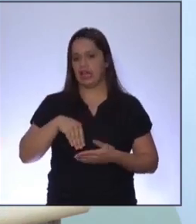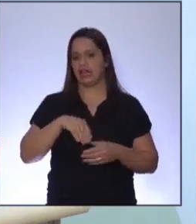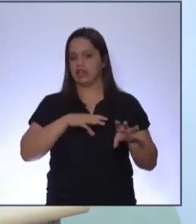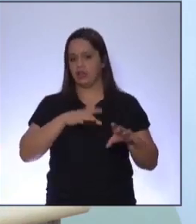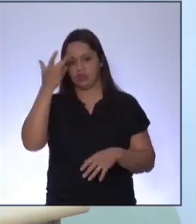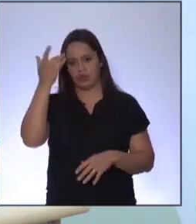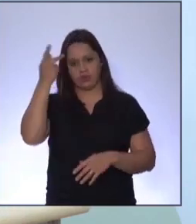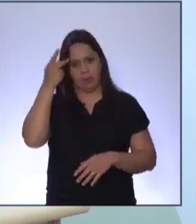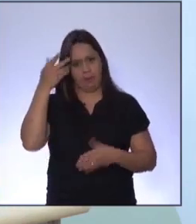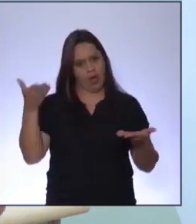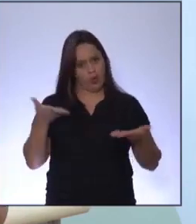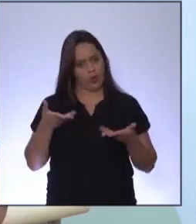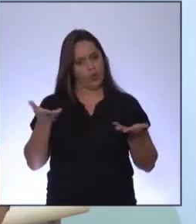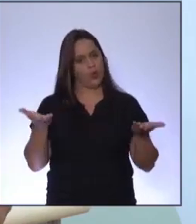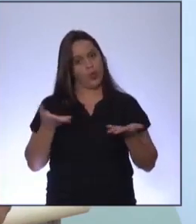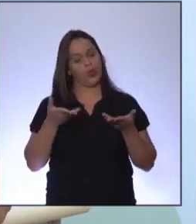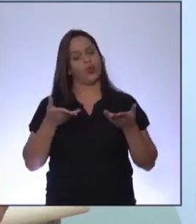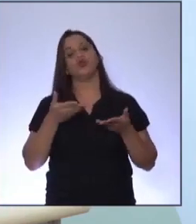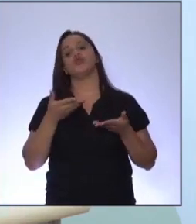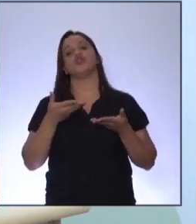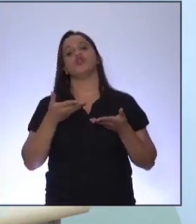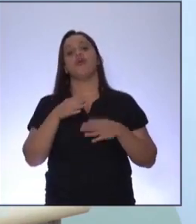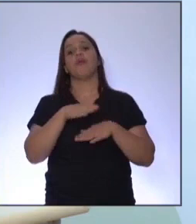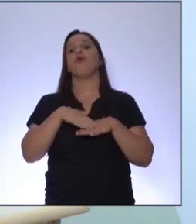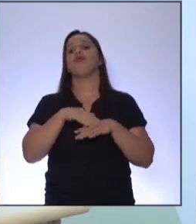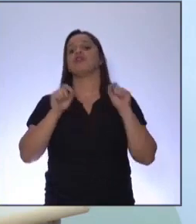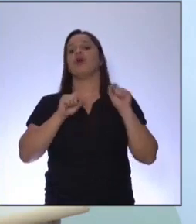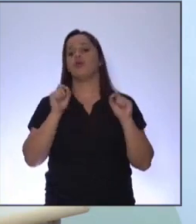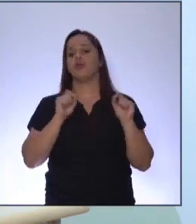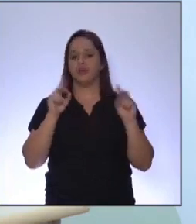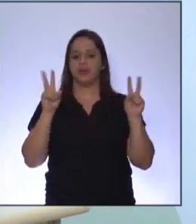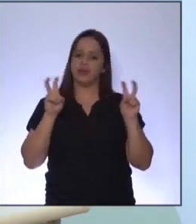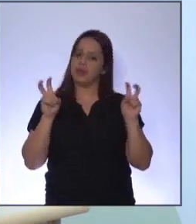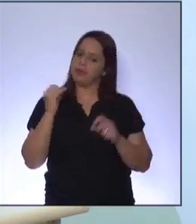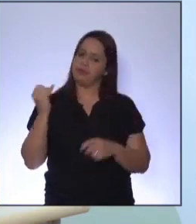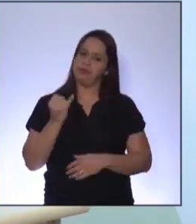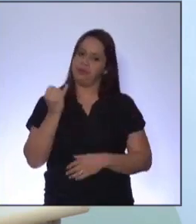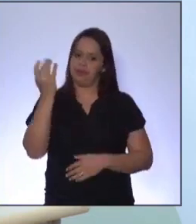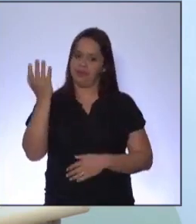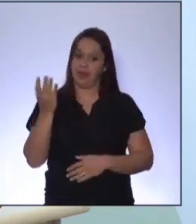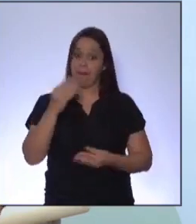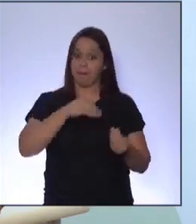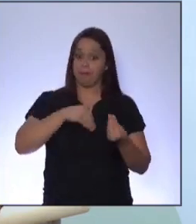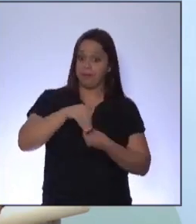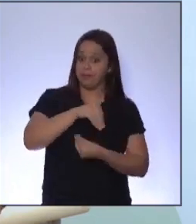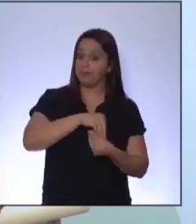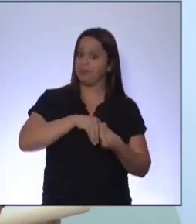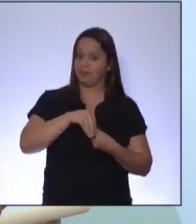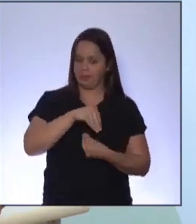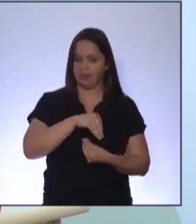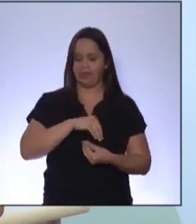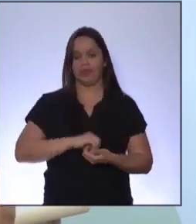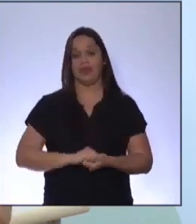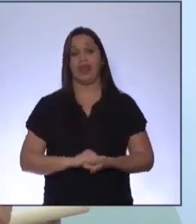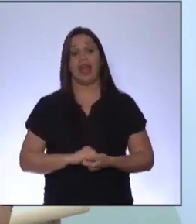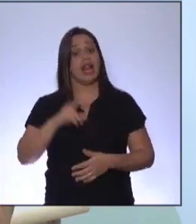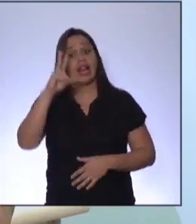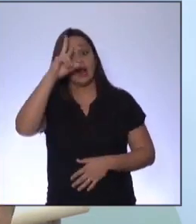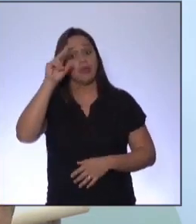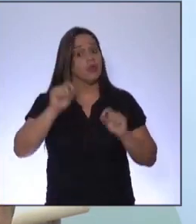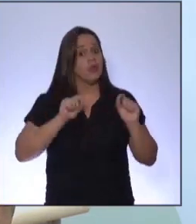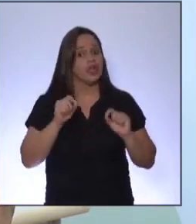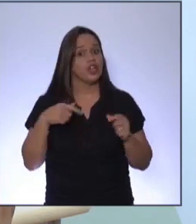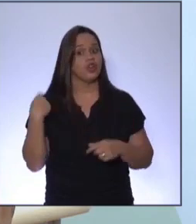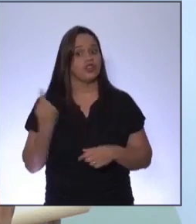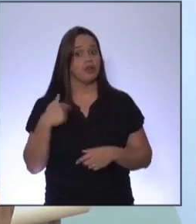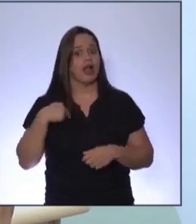falar muito sobre uma questão muito importante: misturas. Lembrando que a gente está falando aqui diretamente do